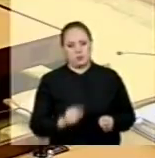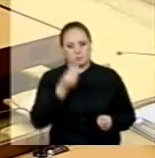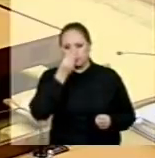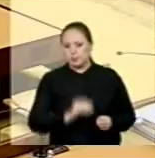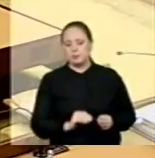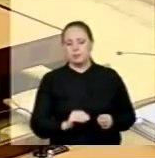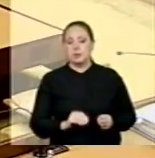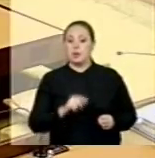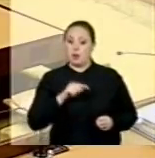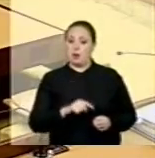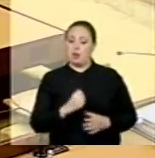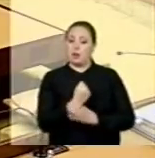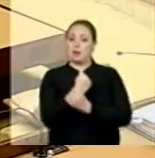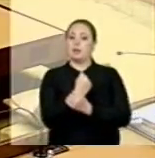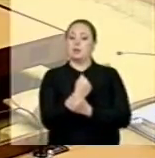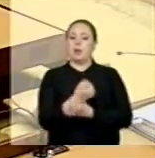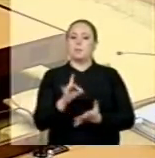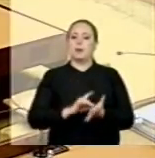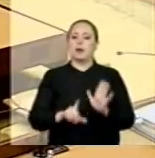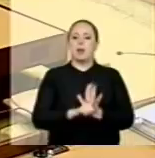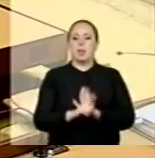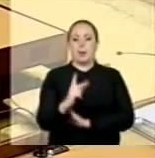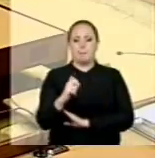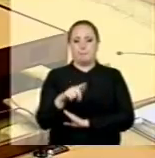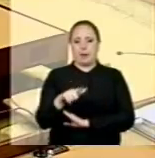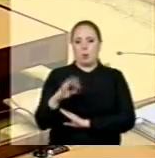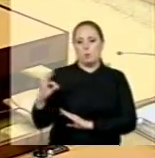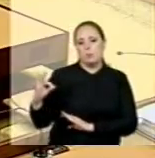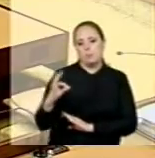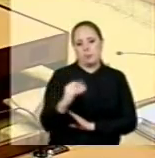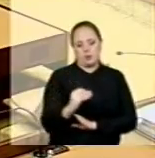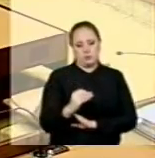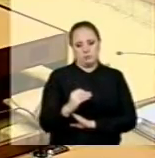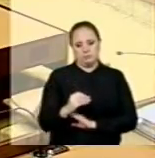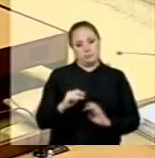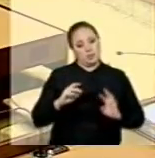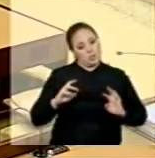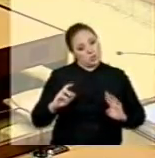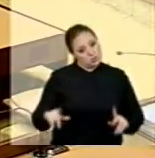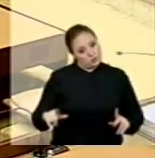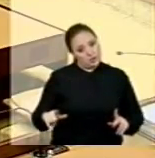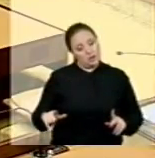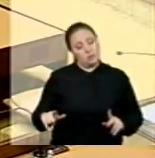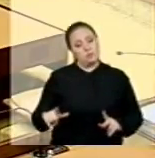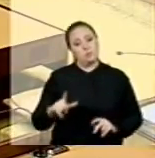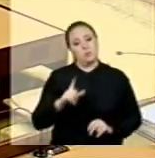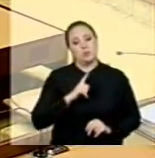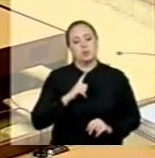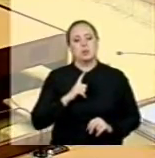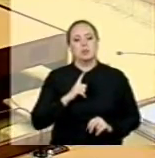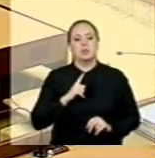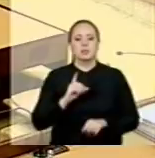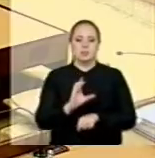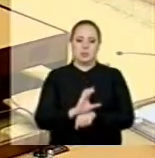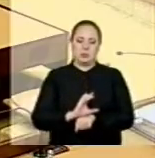ela garante a aplicação da lei penal para todos, exatamente o oposto do que se questiona